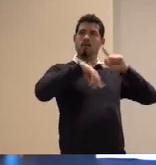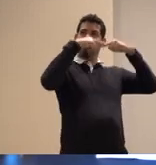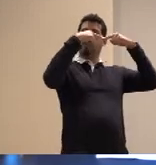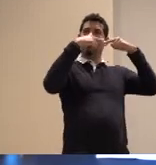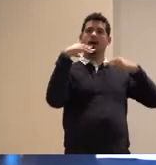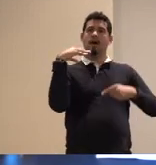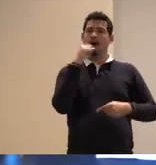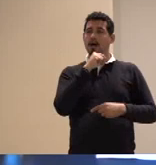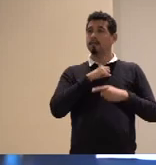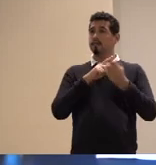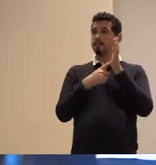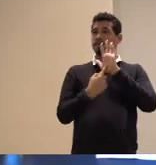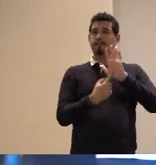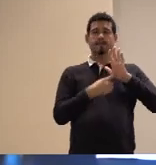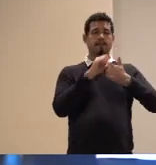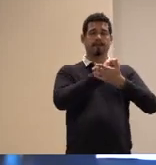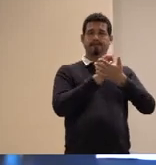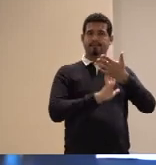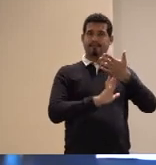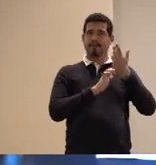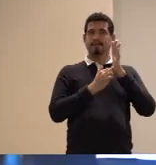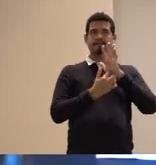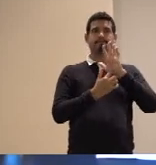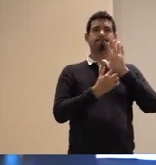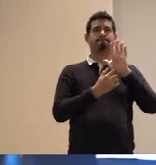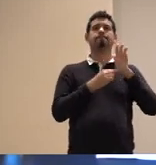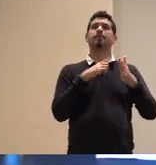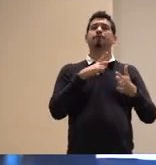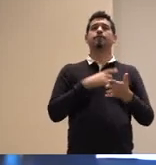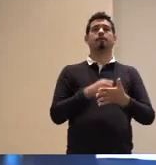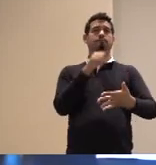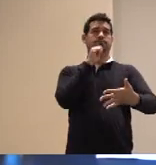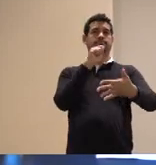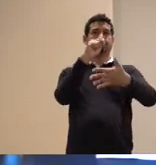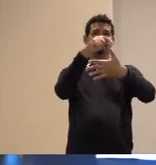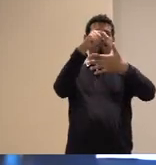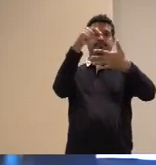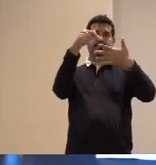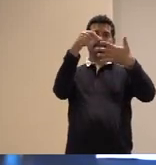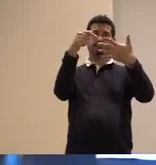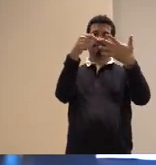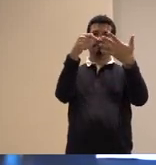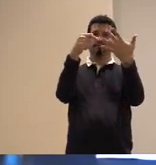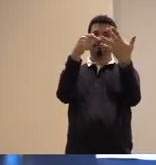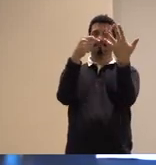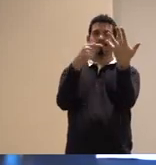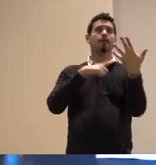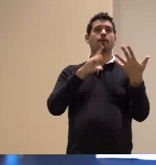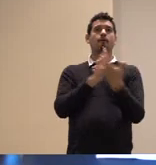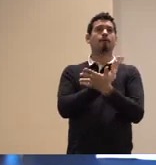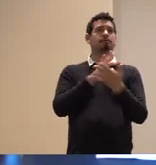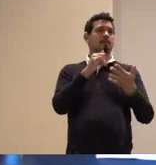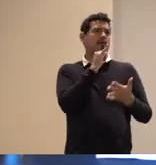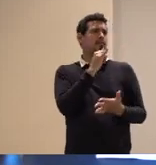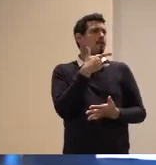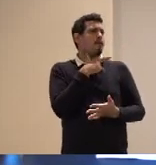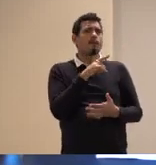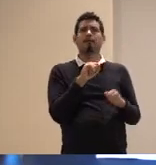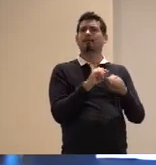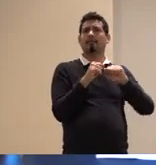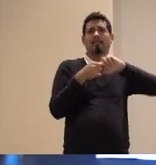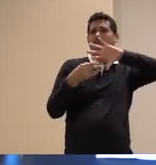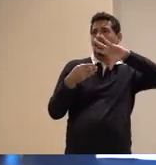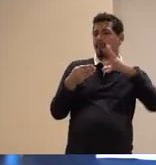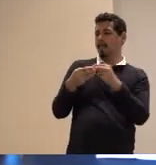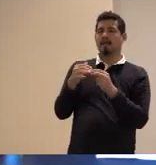rapidamente eu fiz um exercício e fui pontuando. Vamos ver. Coisas que a gente ainda não conseguiu concluir